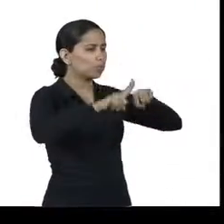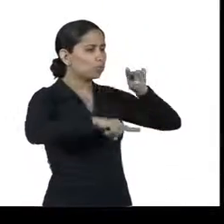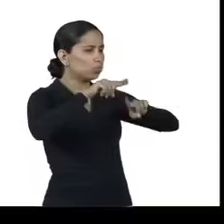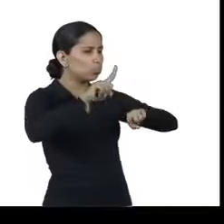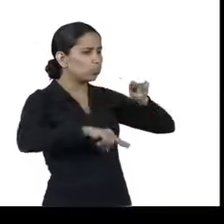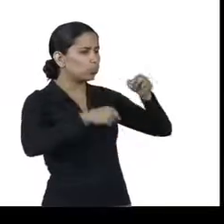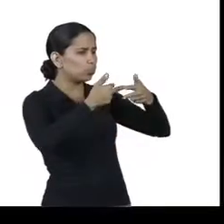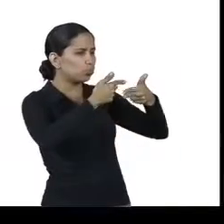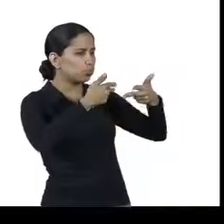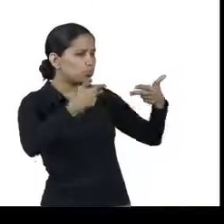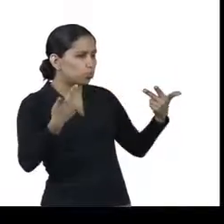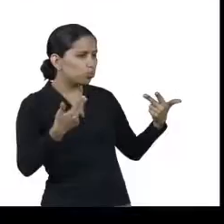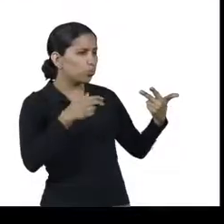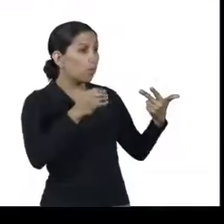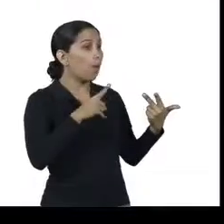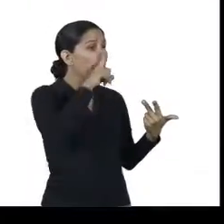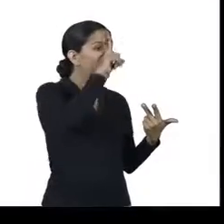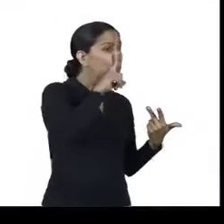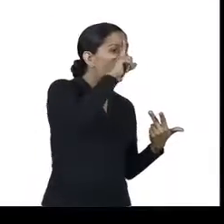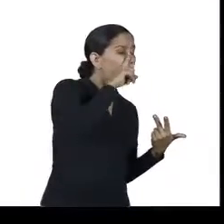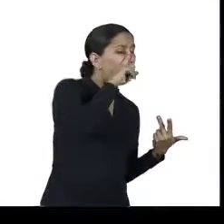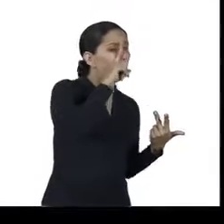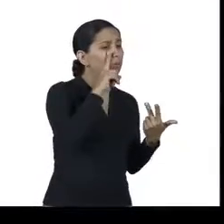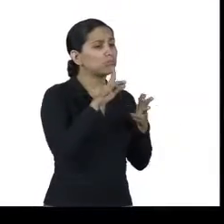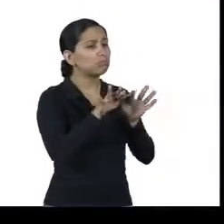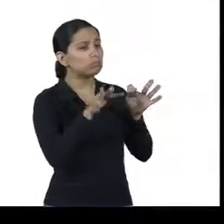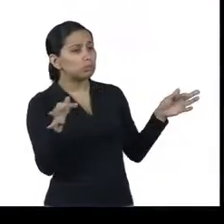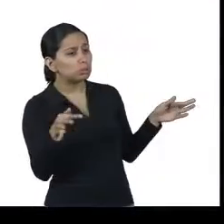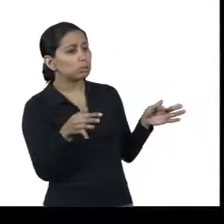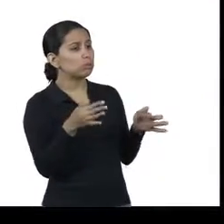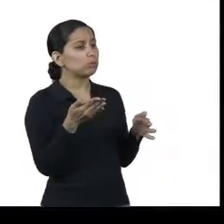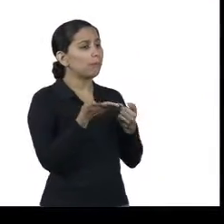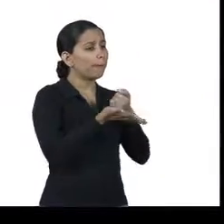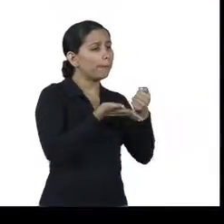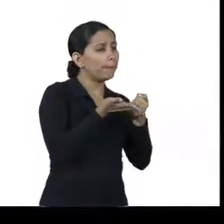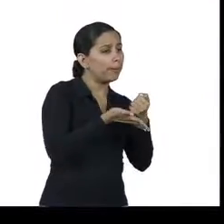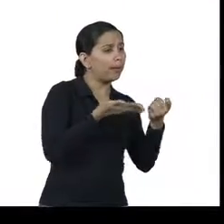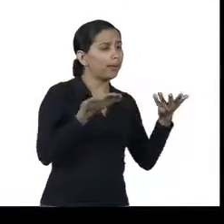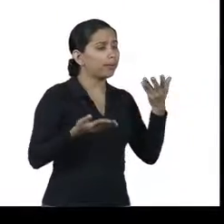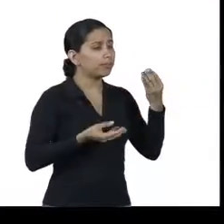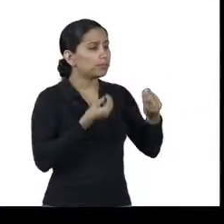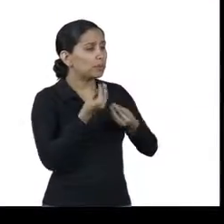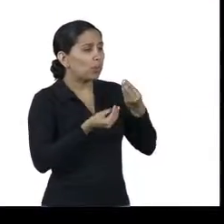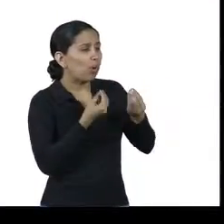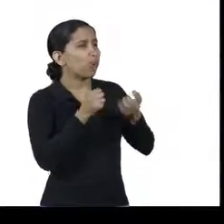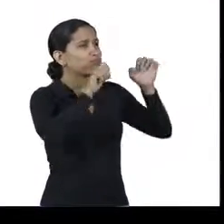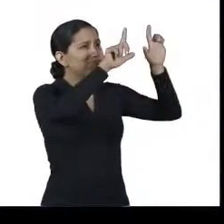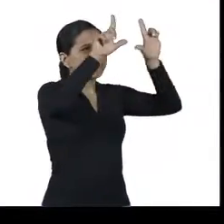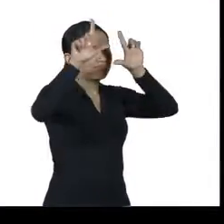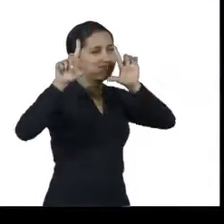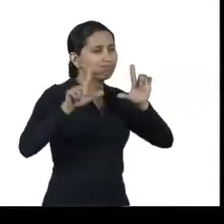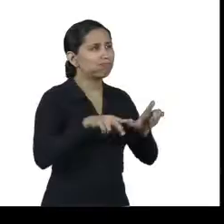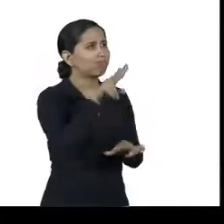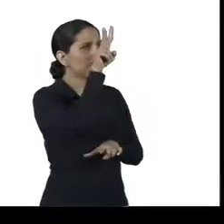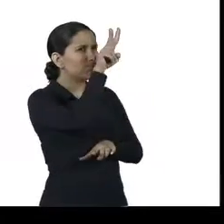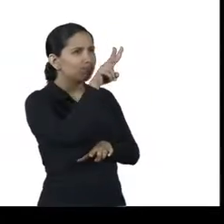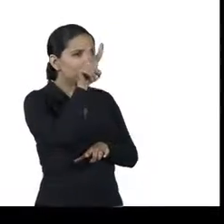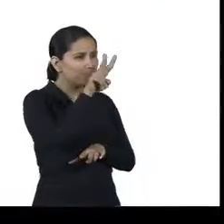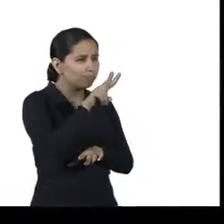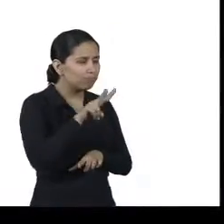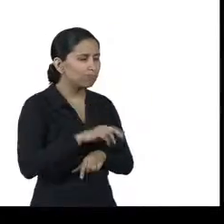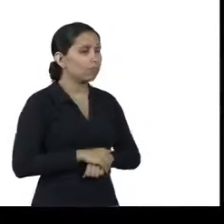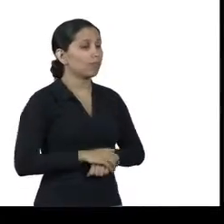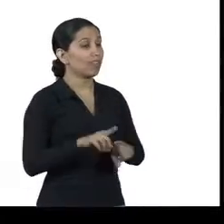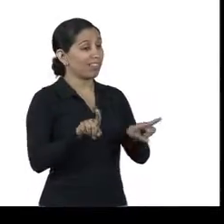em que os riscos que tem aqueles equipamentos, né, embora tenha que ter aquela proteção coletiva que restringe o acesso, você tem que sinalizar. Ela consta também